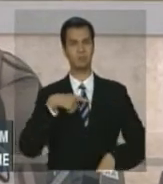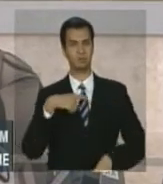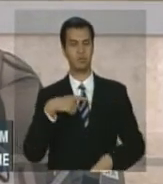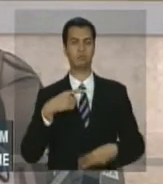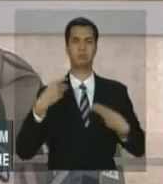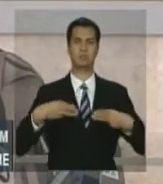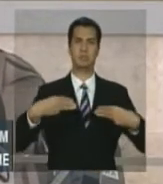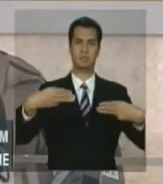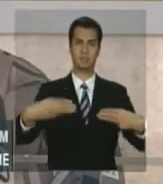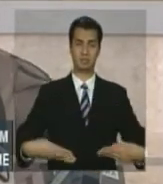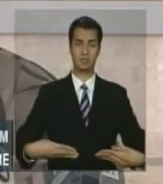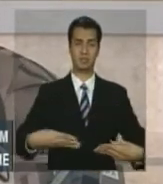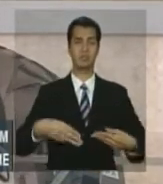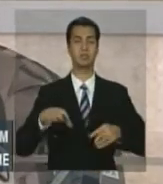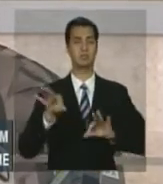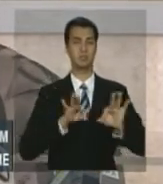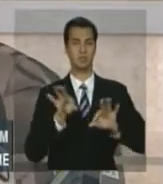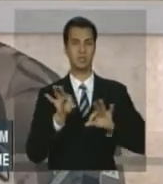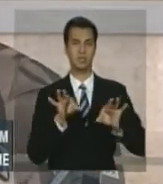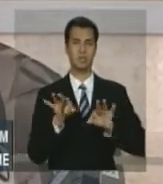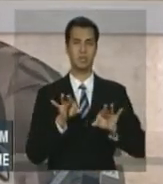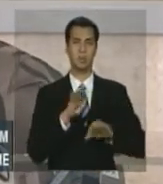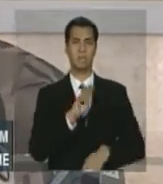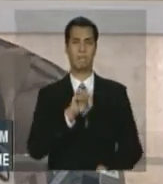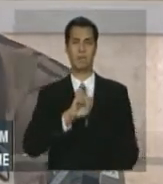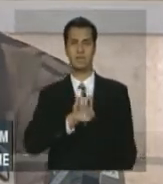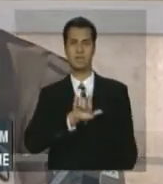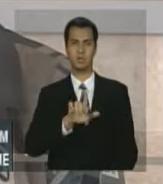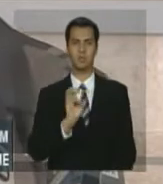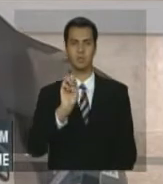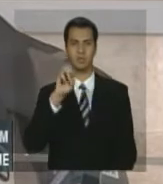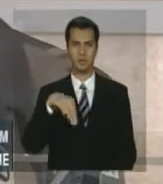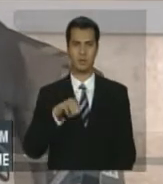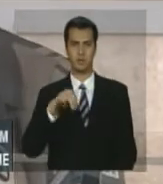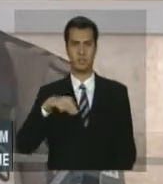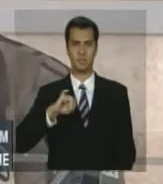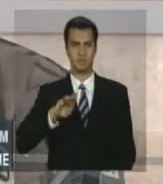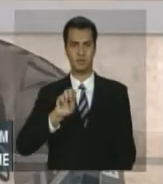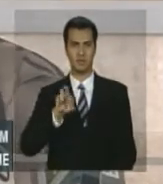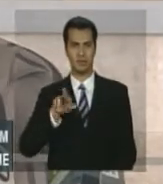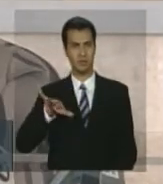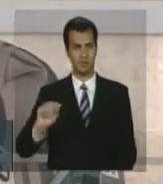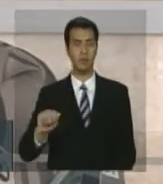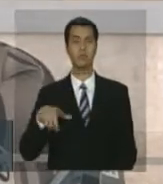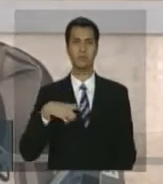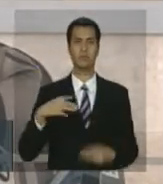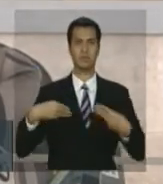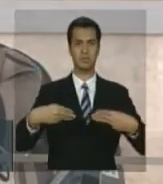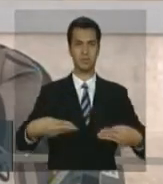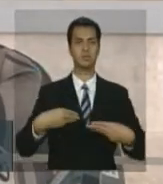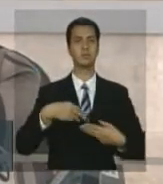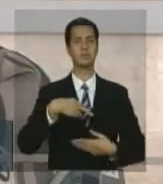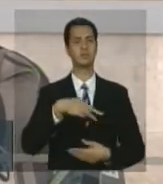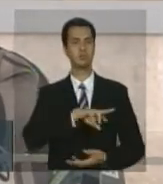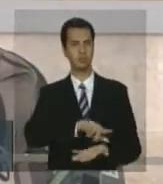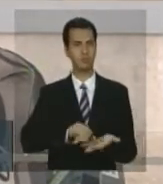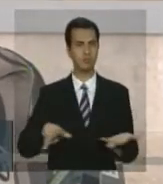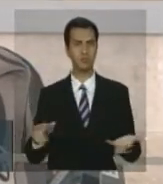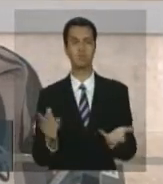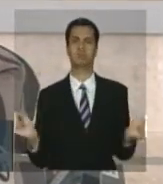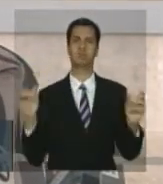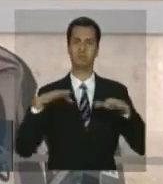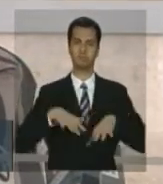ministros do Plano Brasil Sem Miséria, que é um plano interministerial. Fizemos uma exposição das